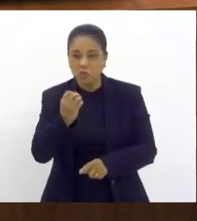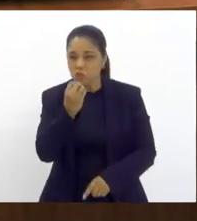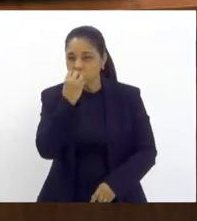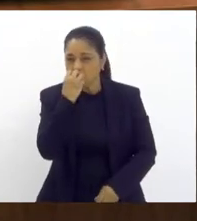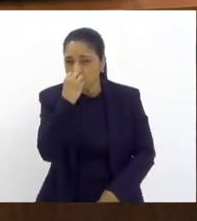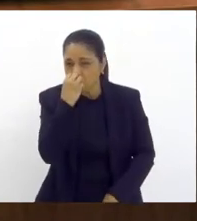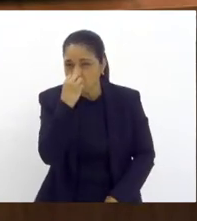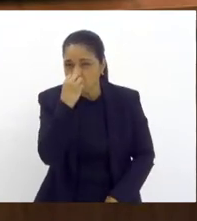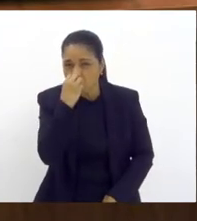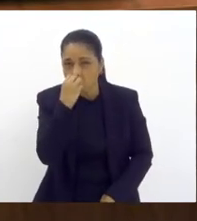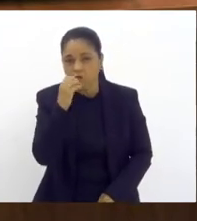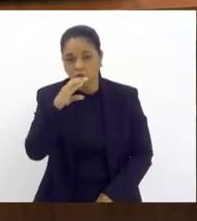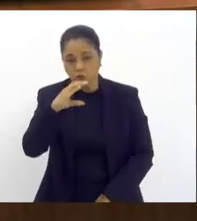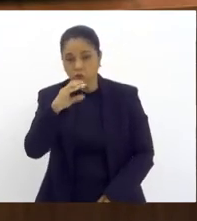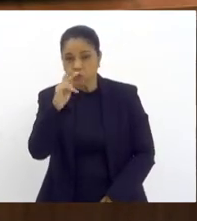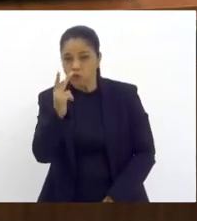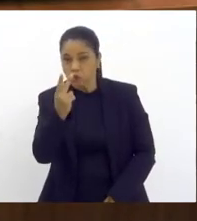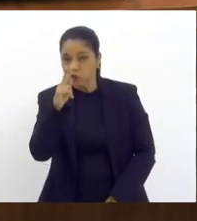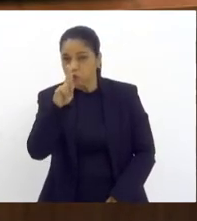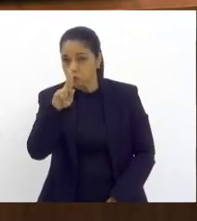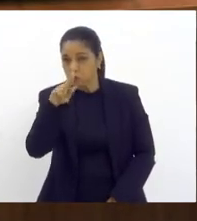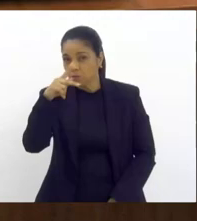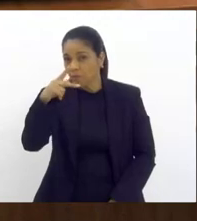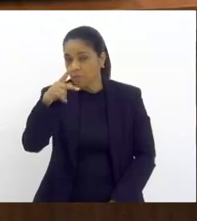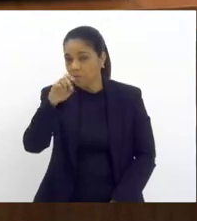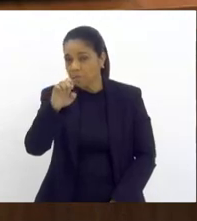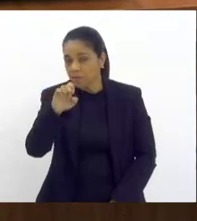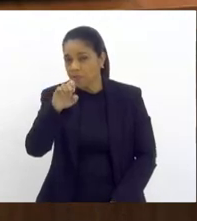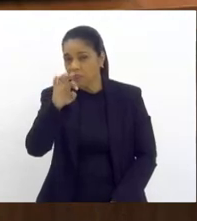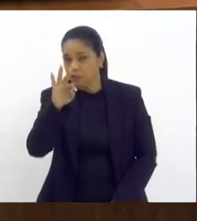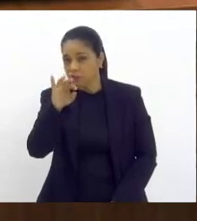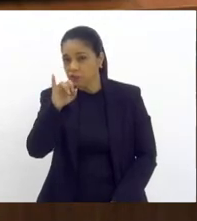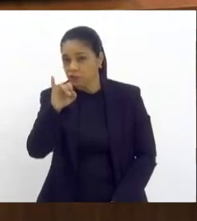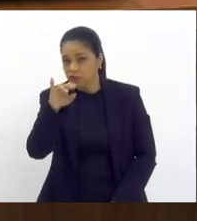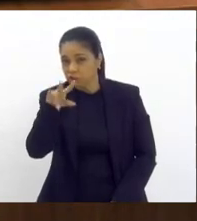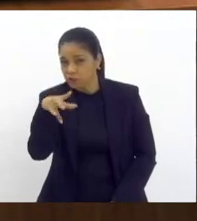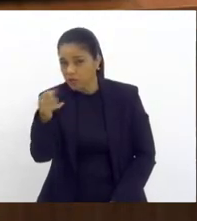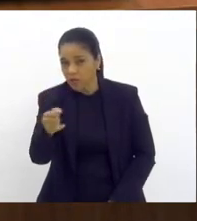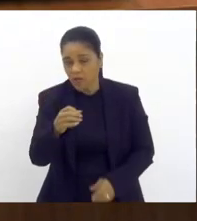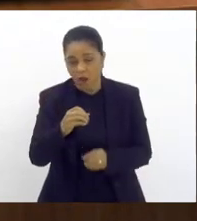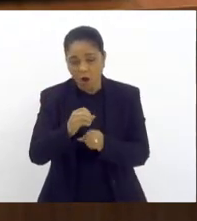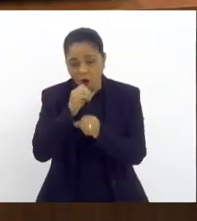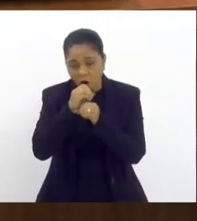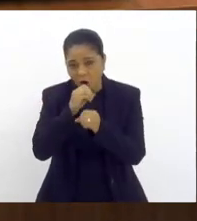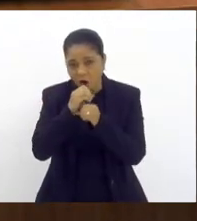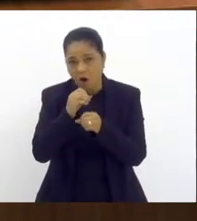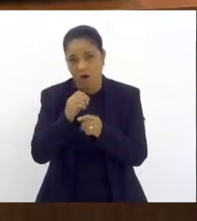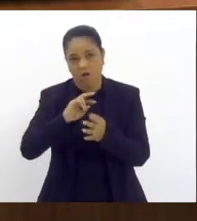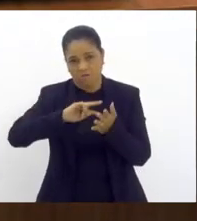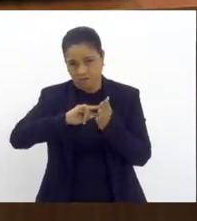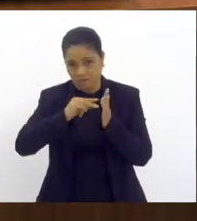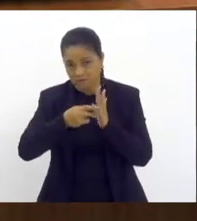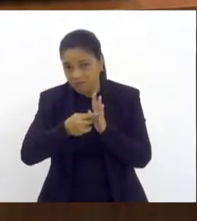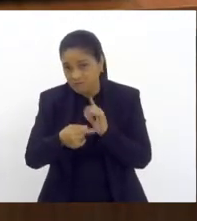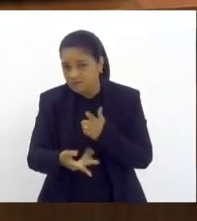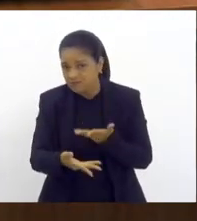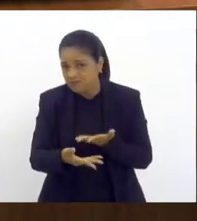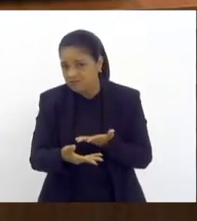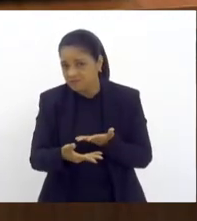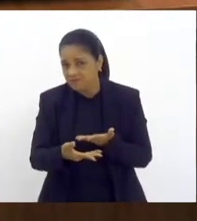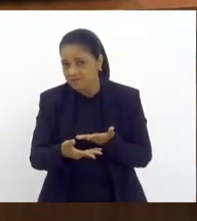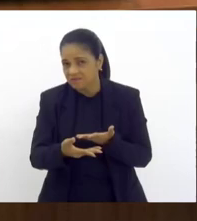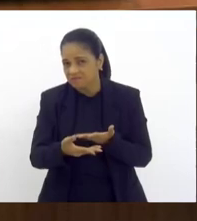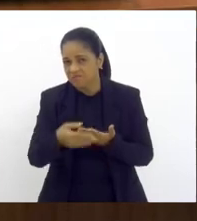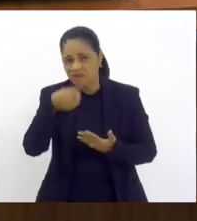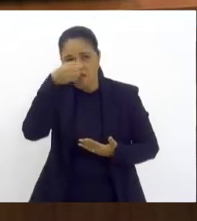termo grosseiro, um termo de cunho sexual. Mas, para isso, todos se calam. É impressionante que a gente está